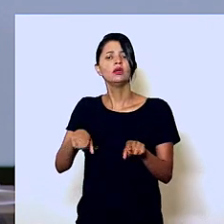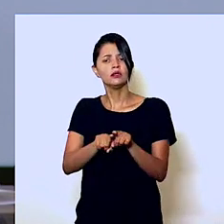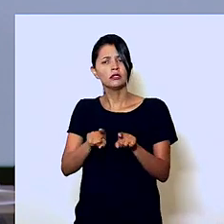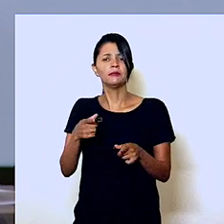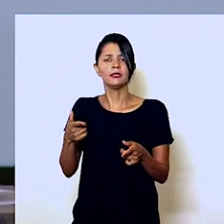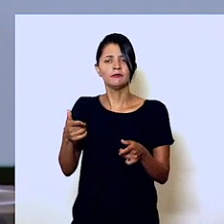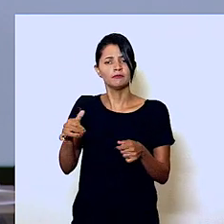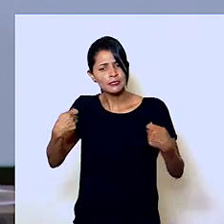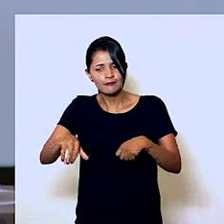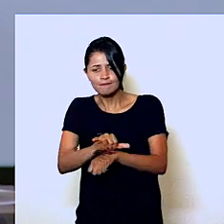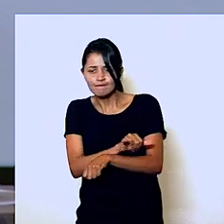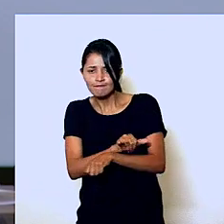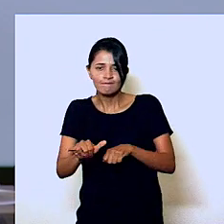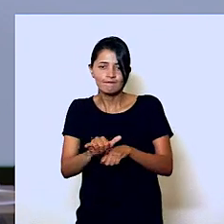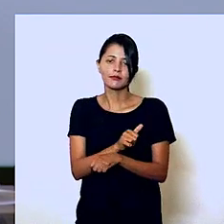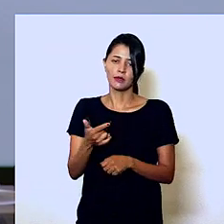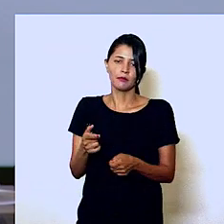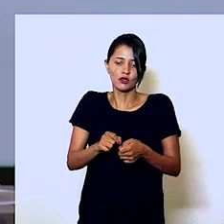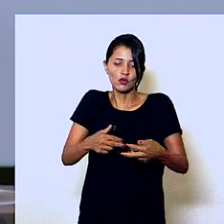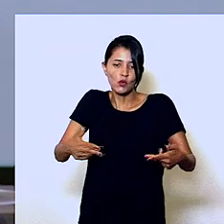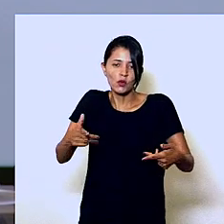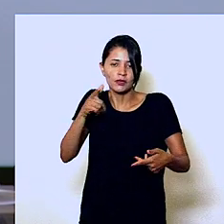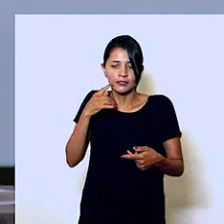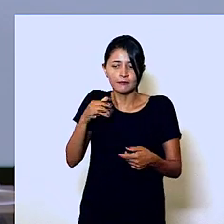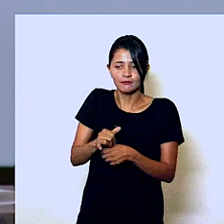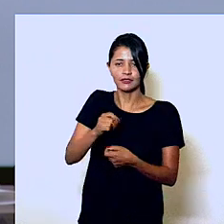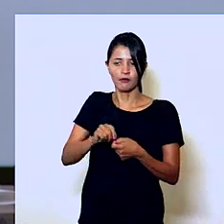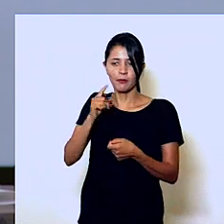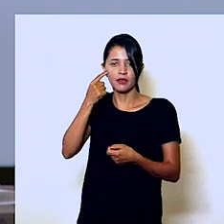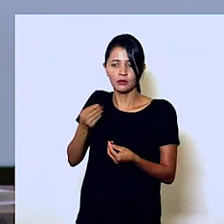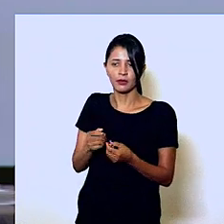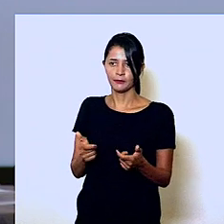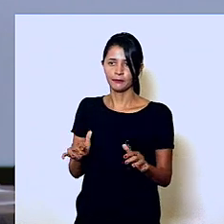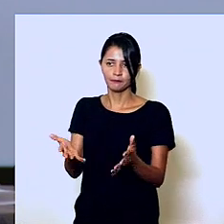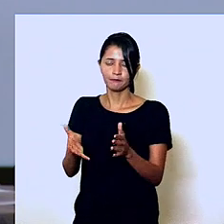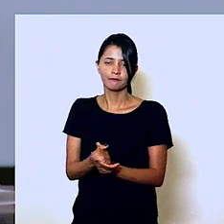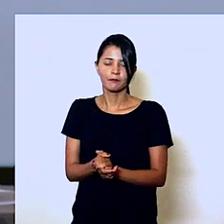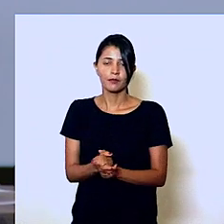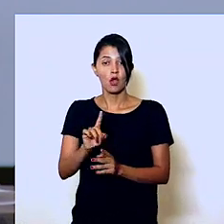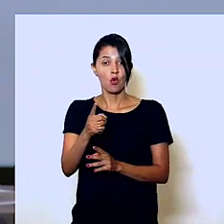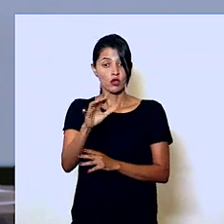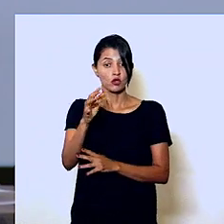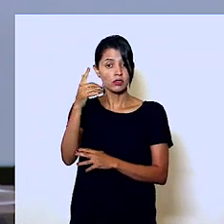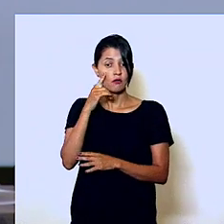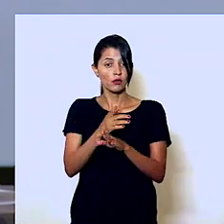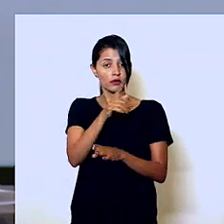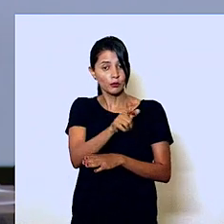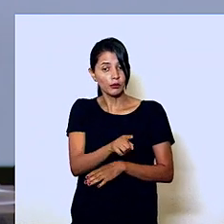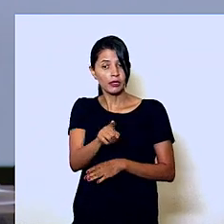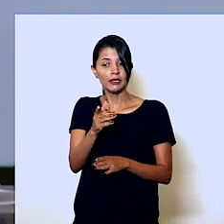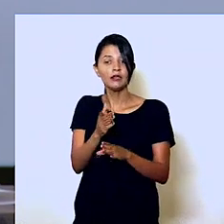àquelas iniciativas. Uma das soluções foi encontrada pelo embaixador Paulo Tarso na fórmula institucional